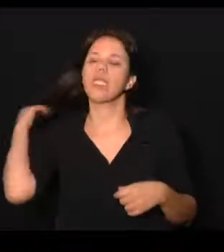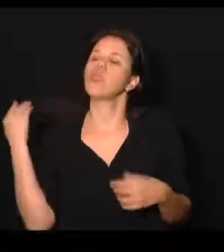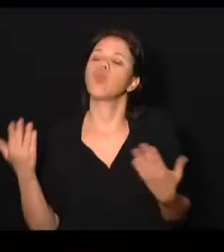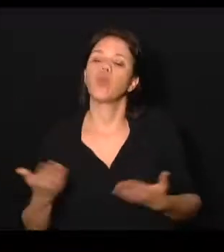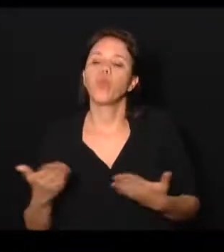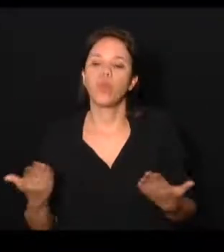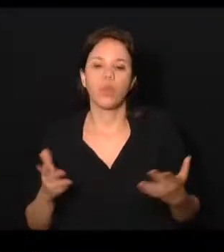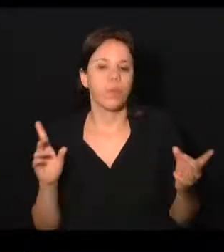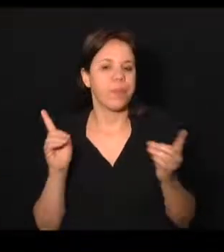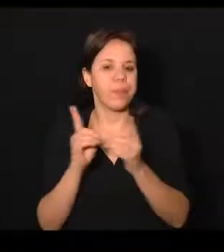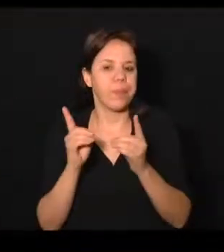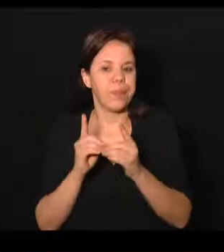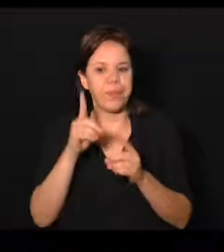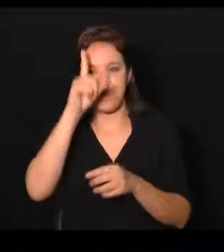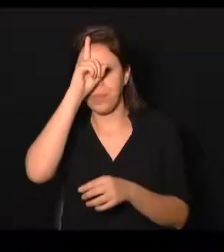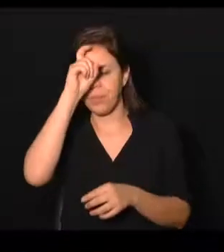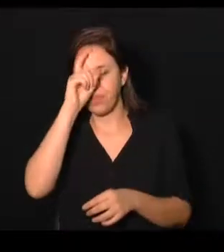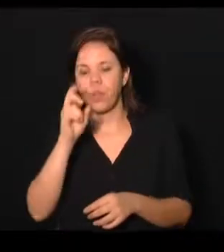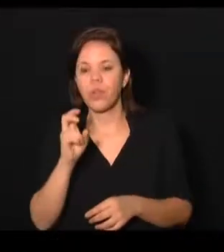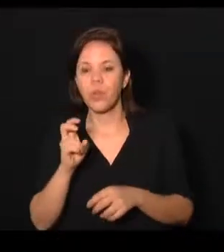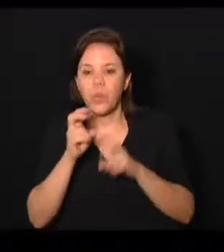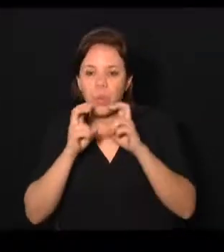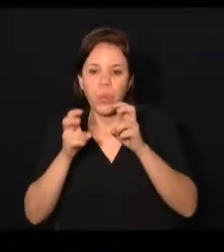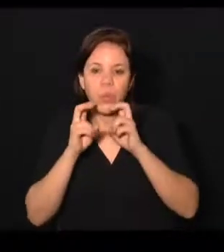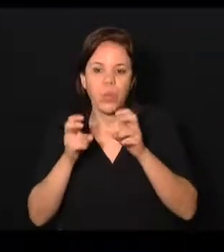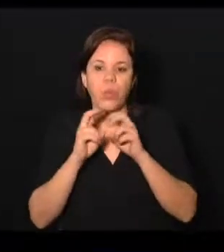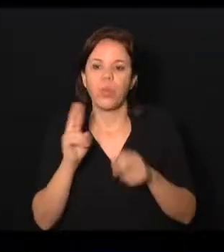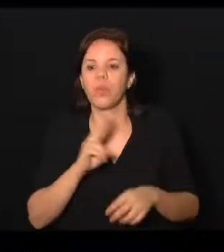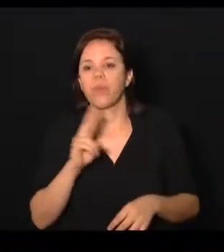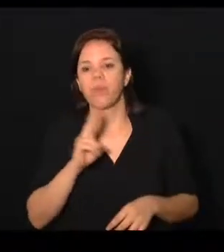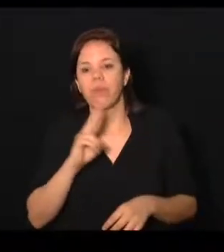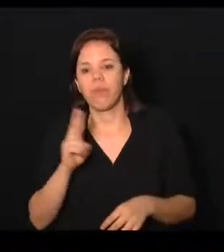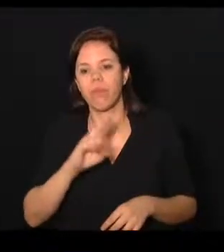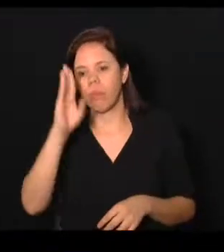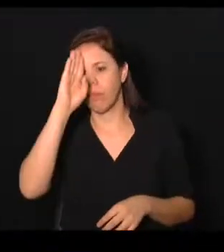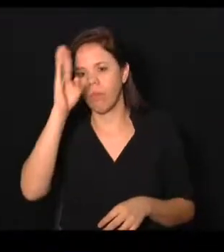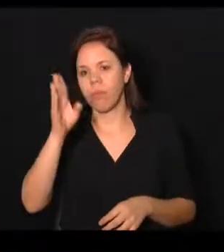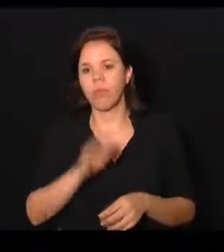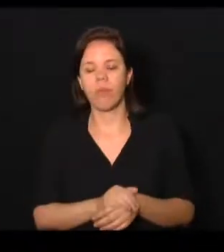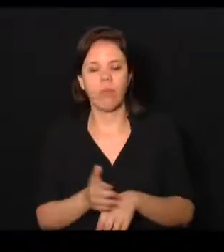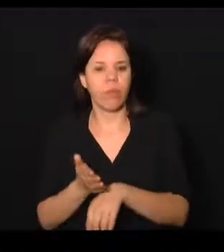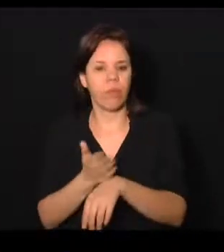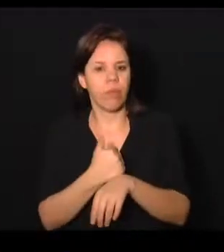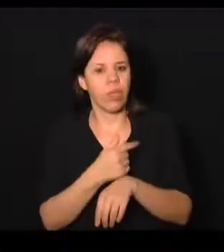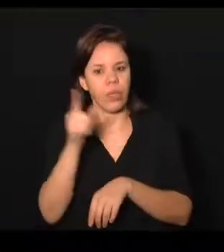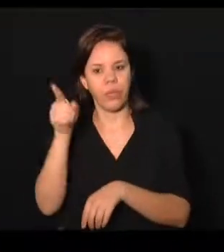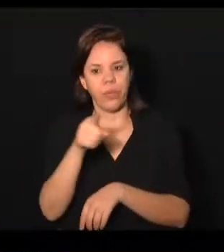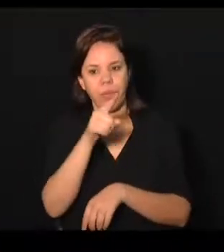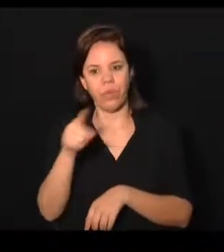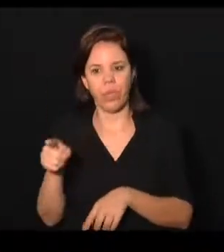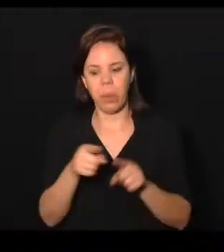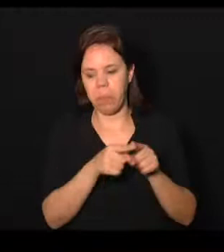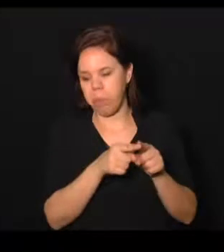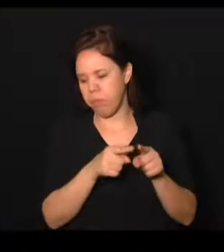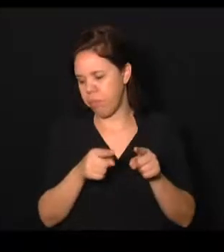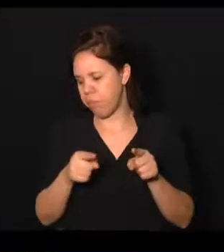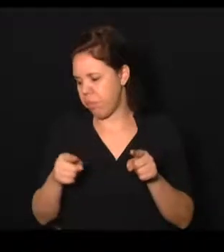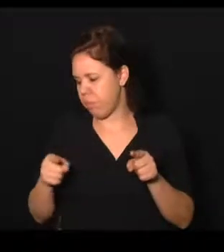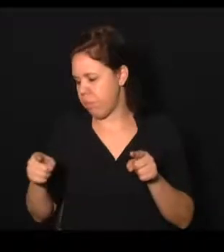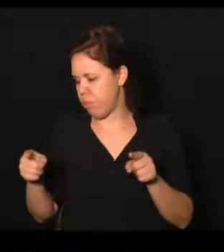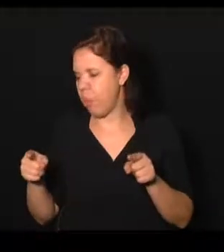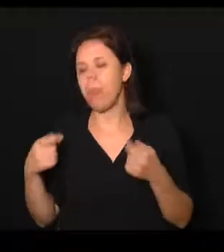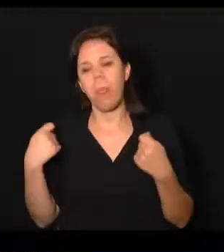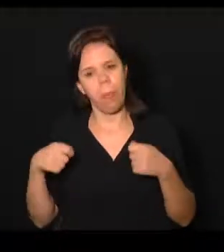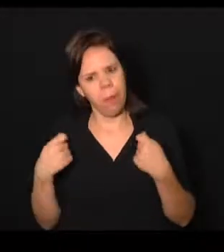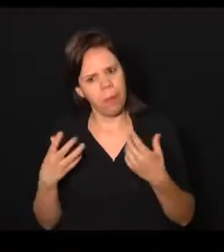atender os hospitais são nas urgências, nas emergências, principalmente antes dos feriados prolongados. A gente tem uma necessidade